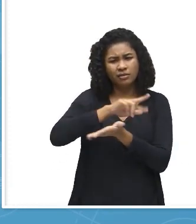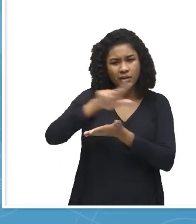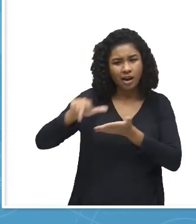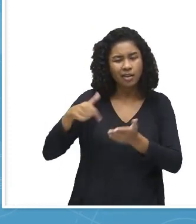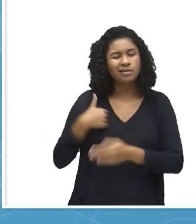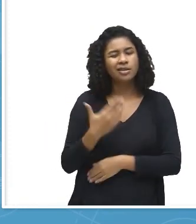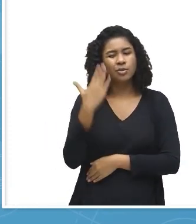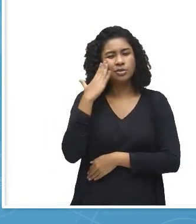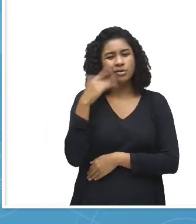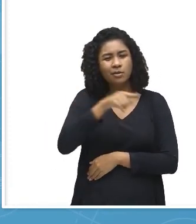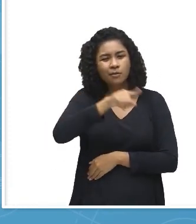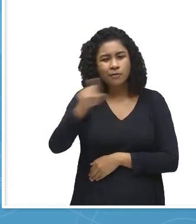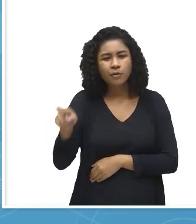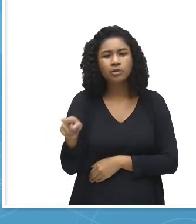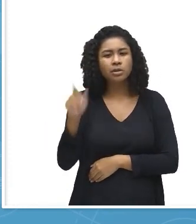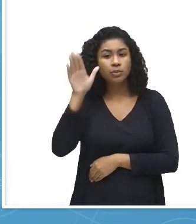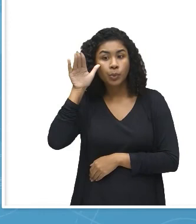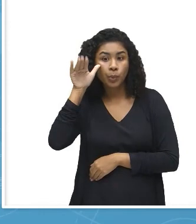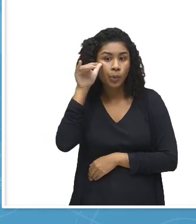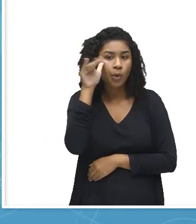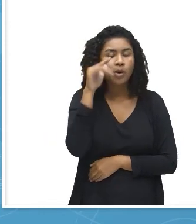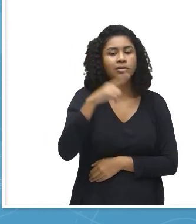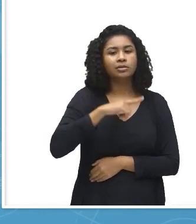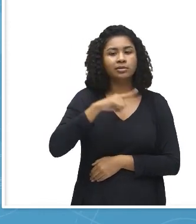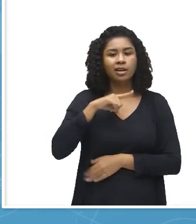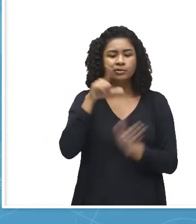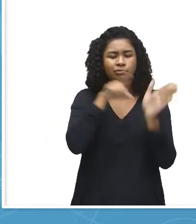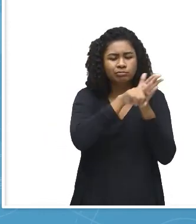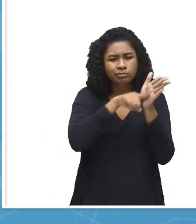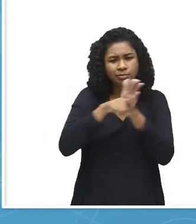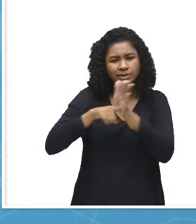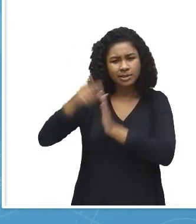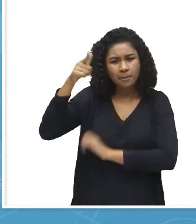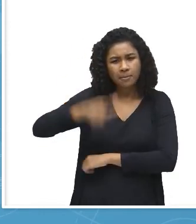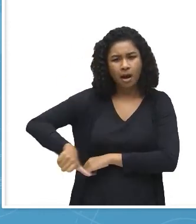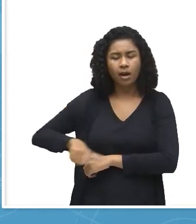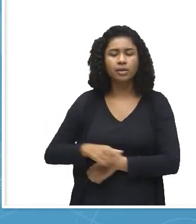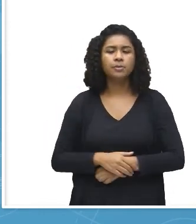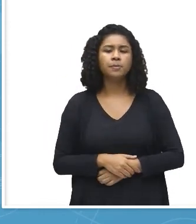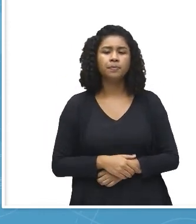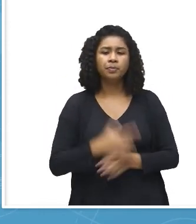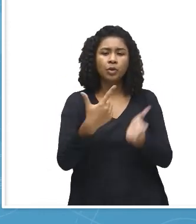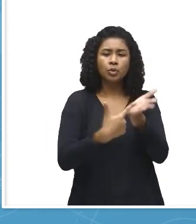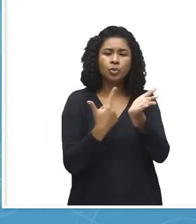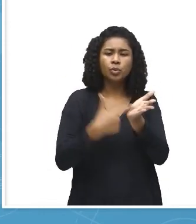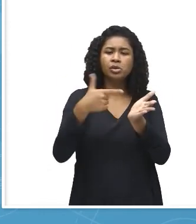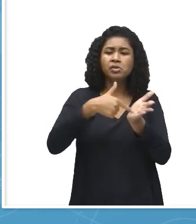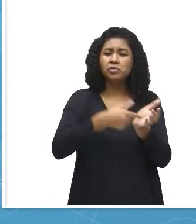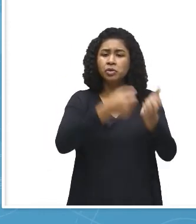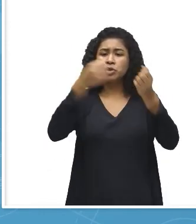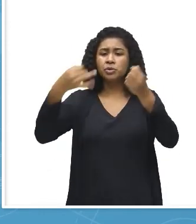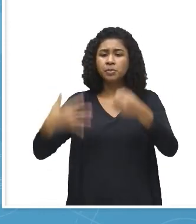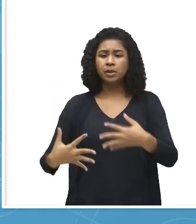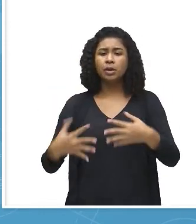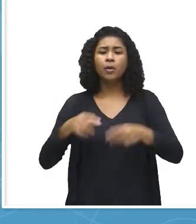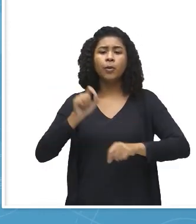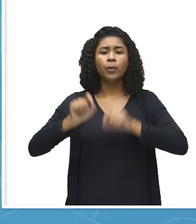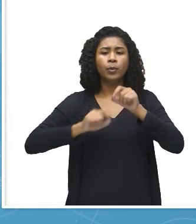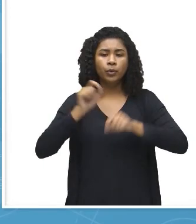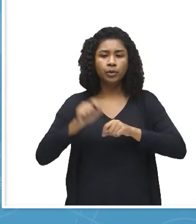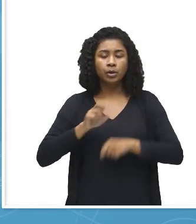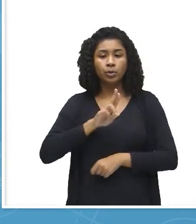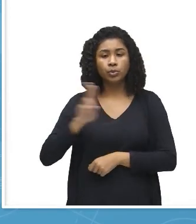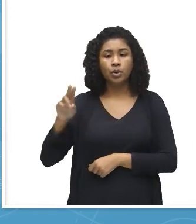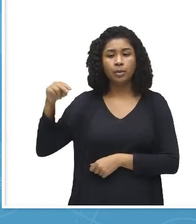e vão pesquisar a respeito da temática, esses livros colocam também como a nomenclatura de